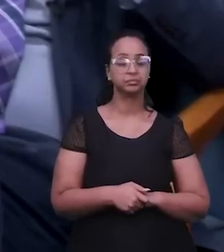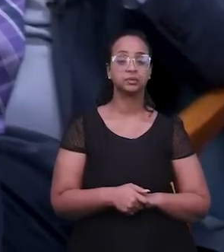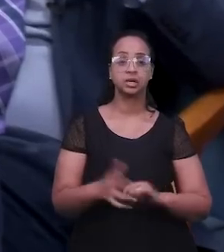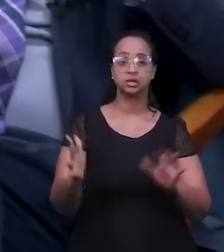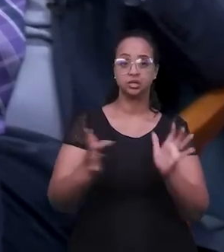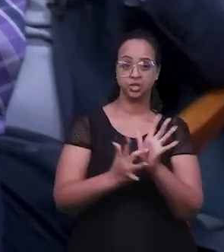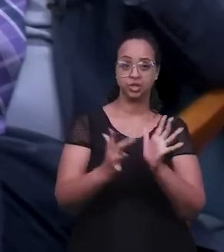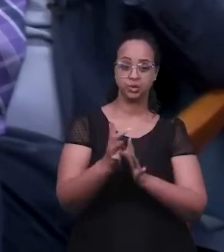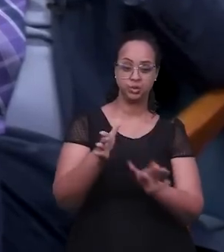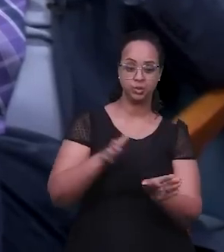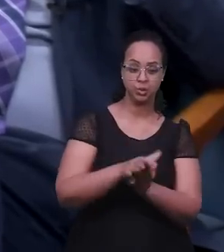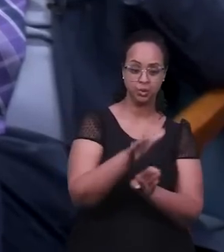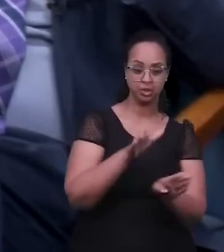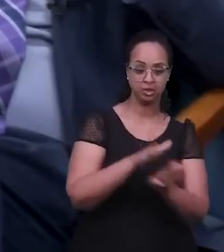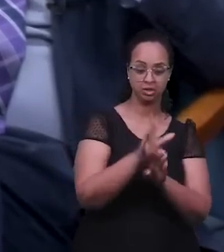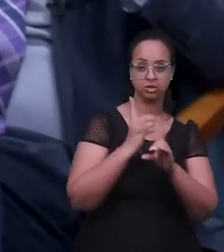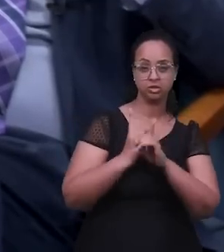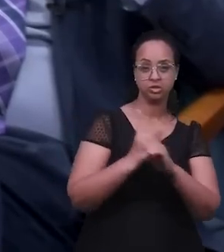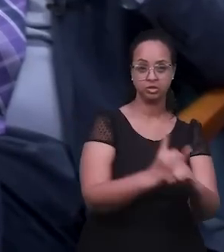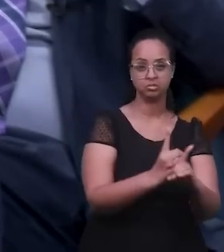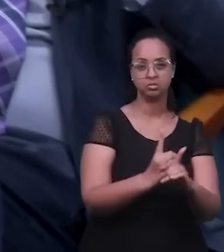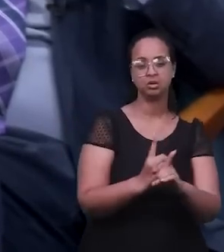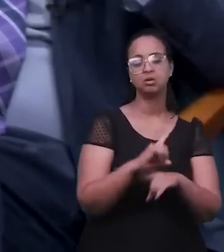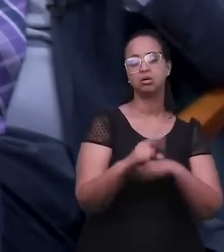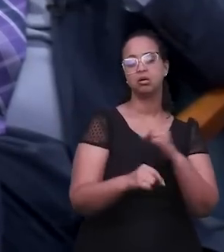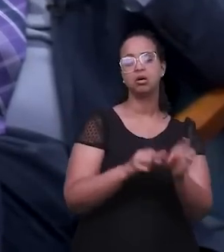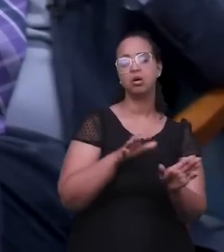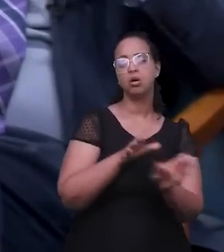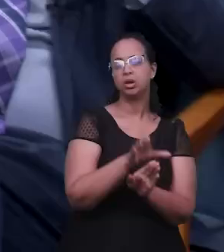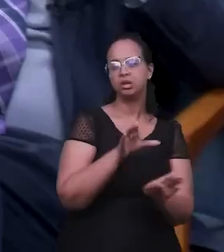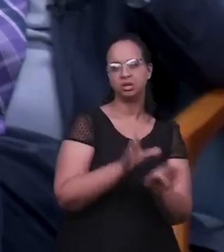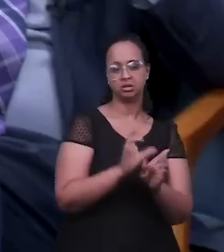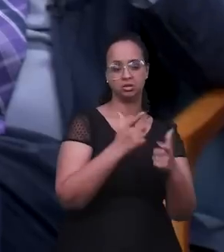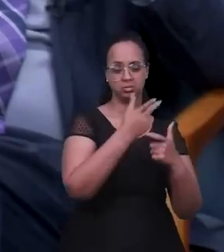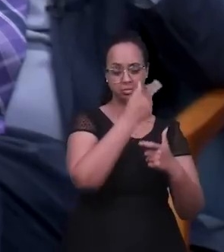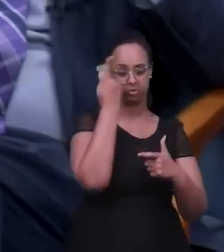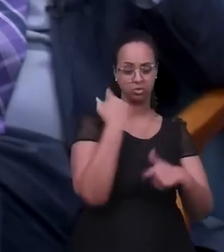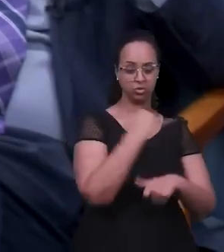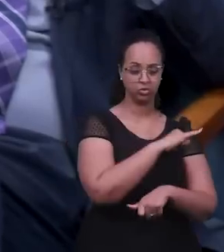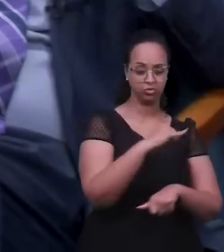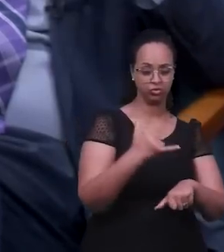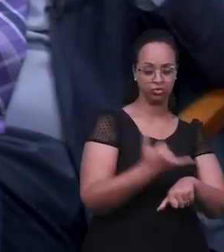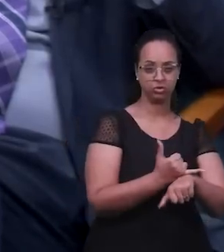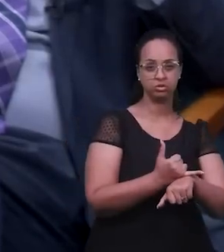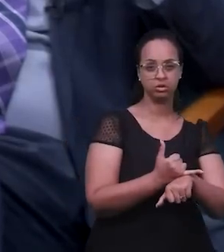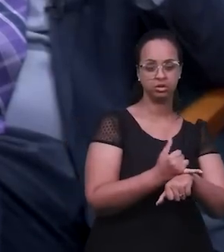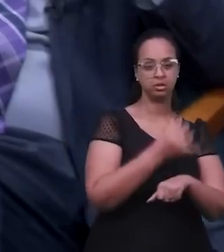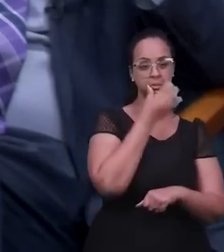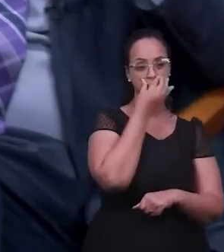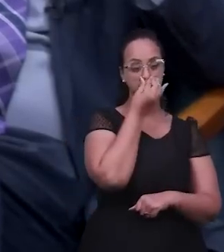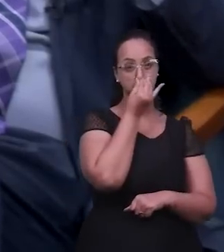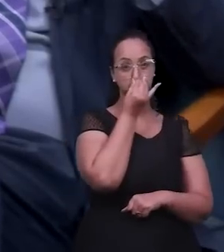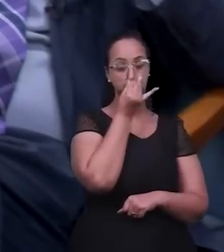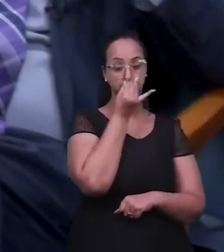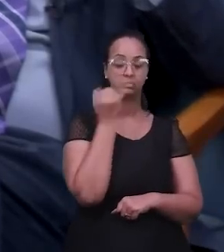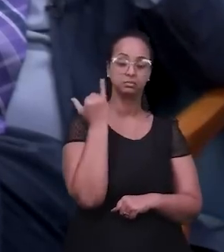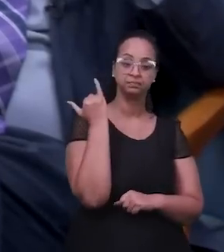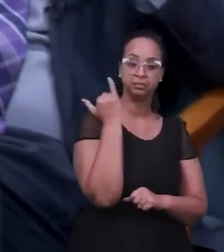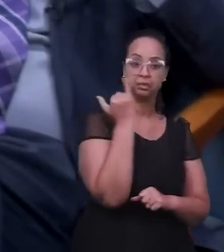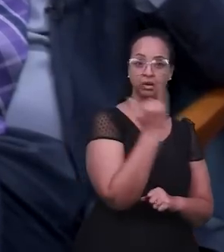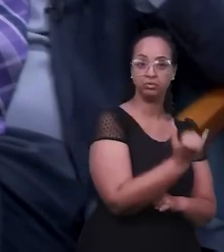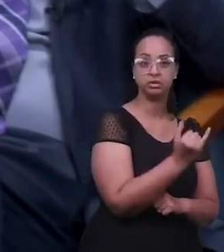Quando Jesus orienta os seus apóstolos, o que ele diz aos apóstolos que estavam em Jerusalém?